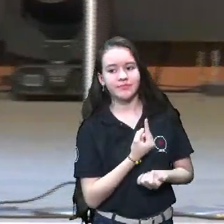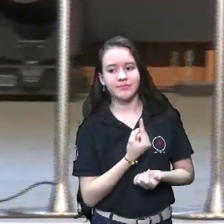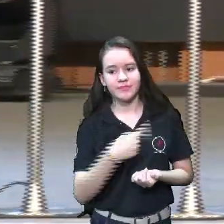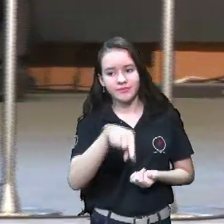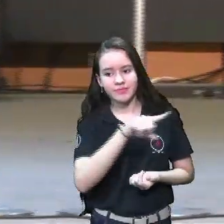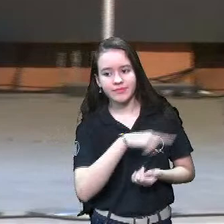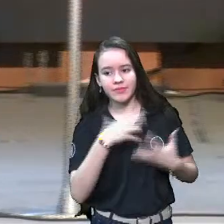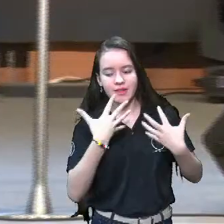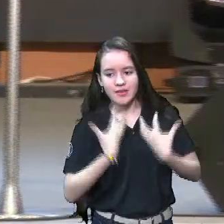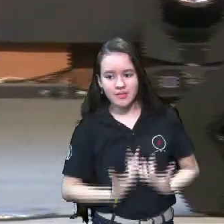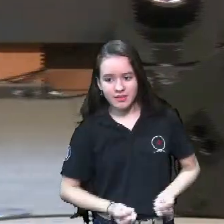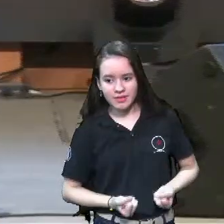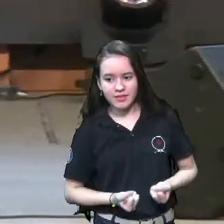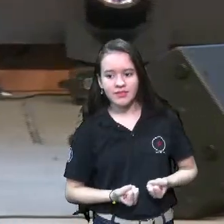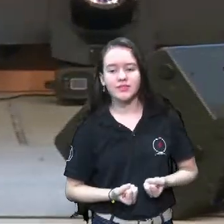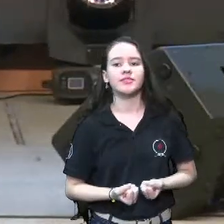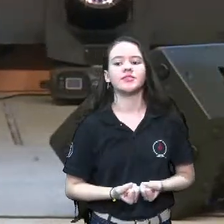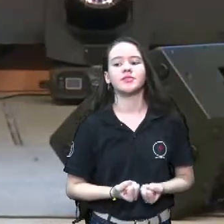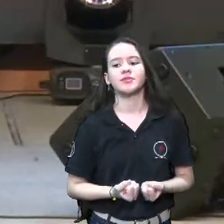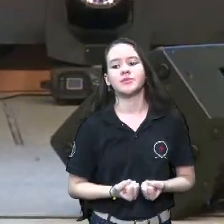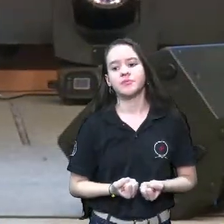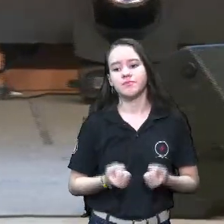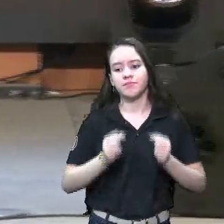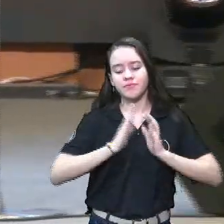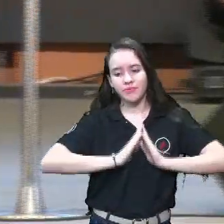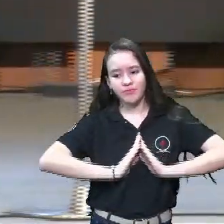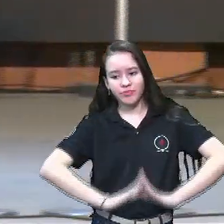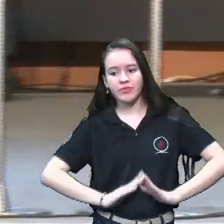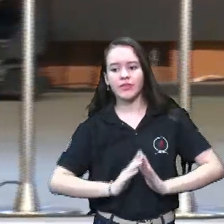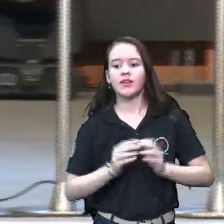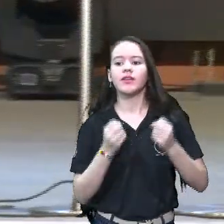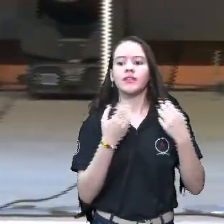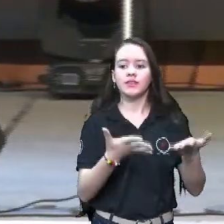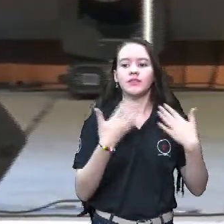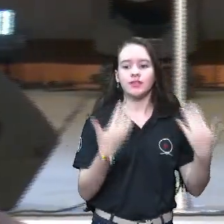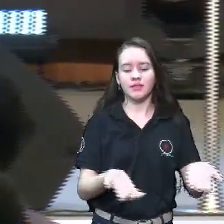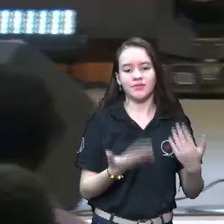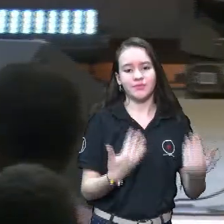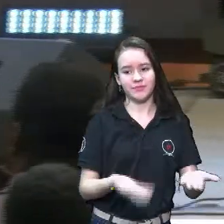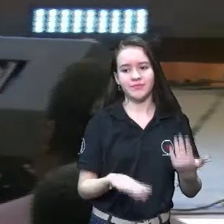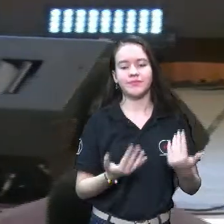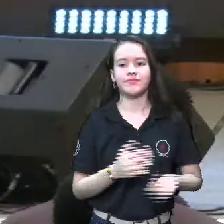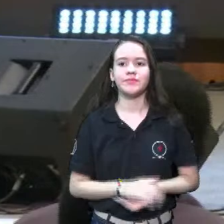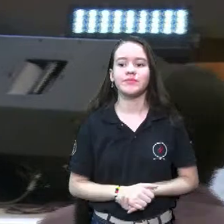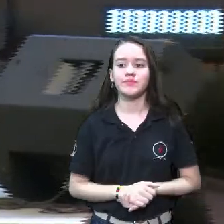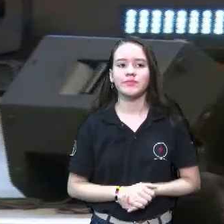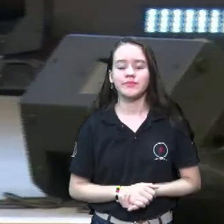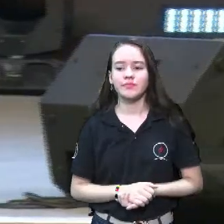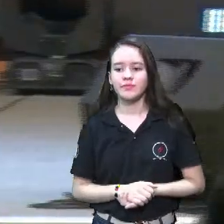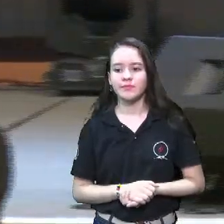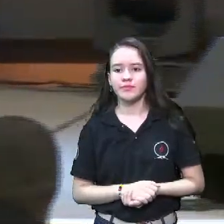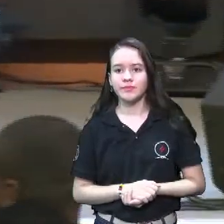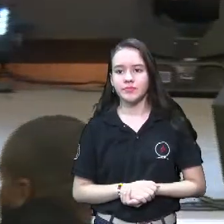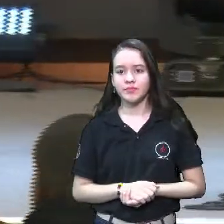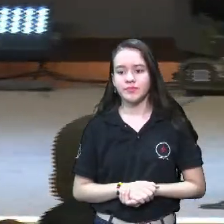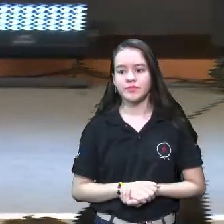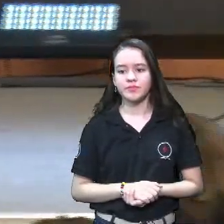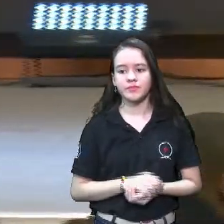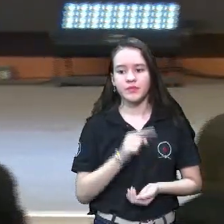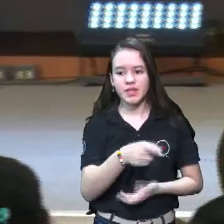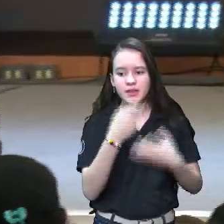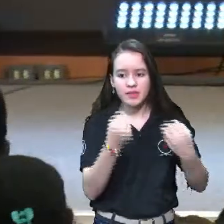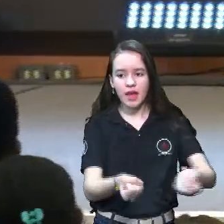todos os que estão cansados e oprimidos, eu vos aliviarei, toma o meu fardo que é leve, deixa que o teu que é pesado